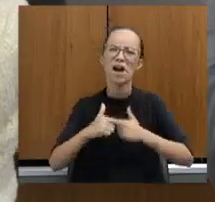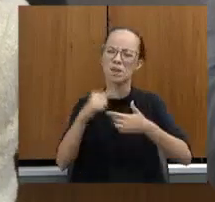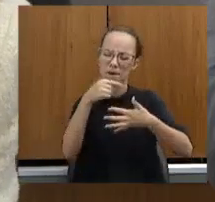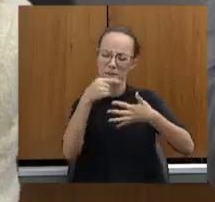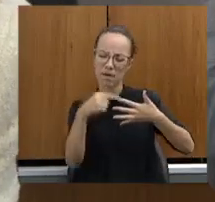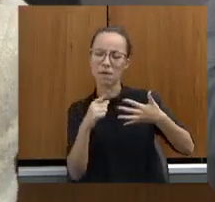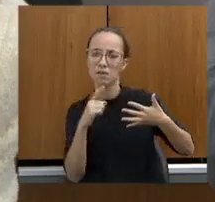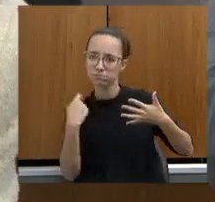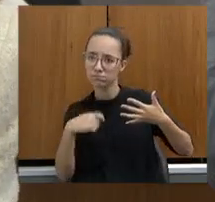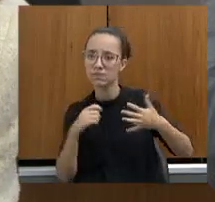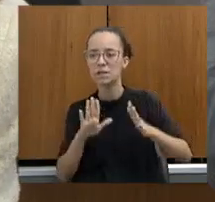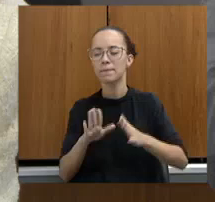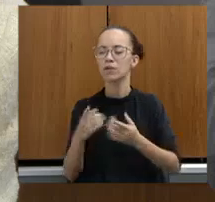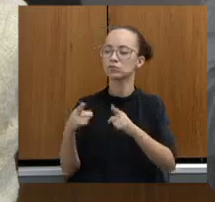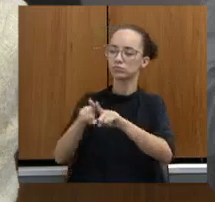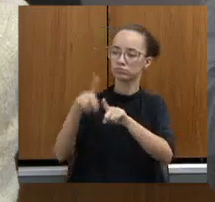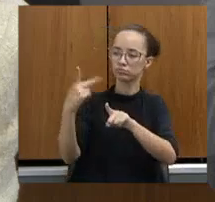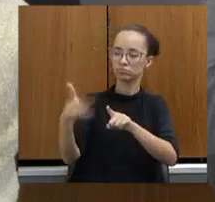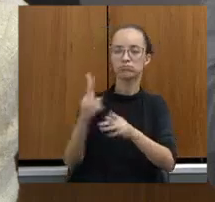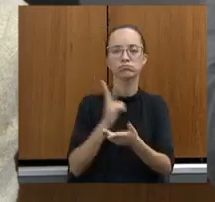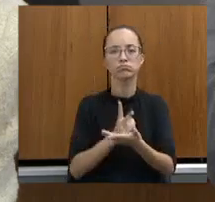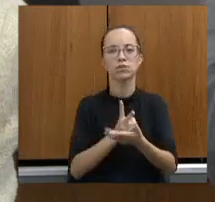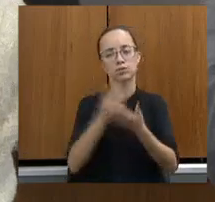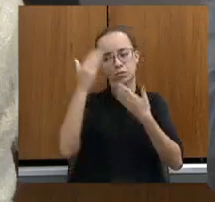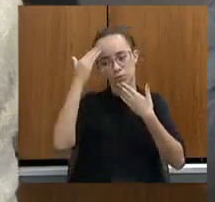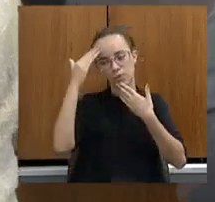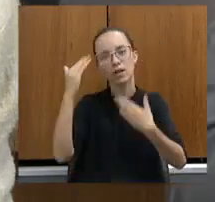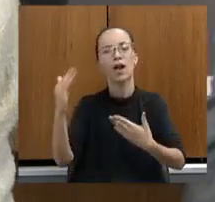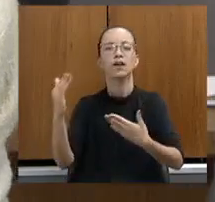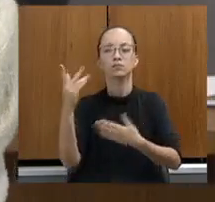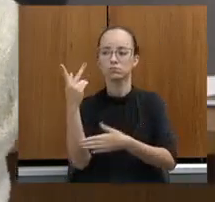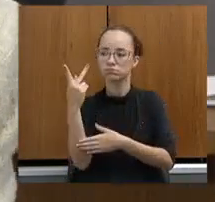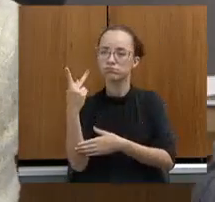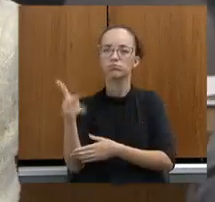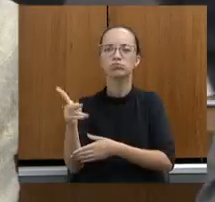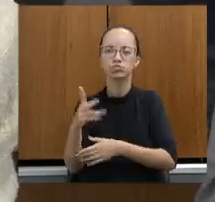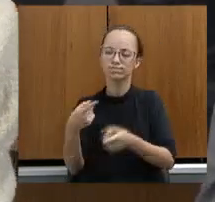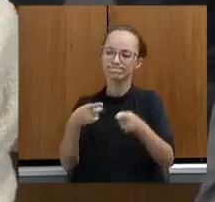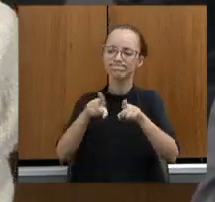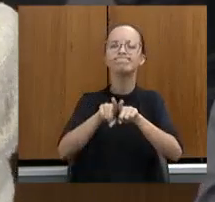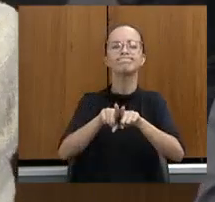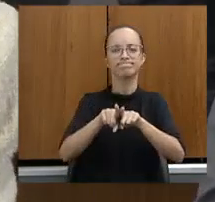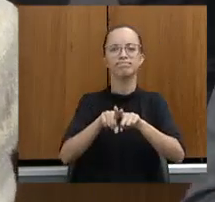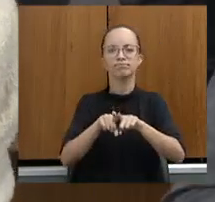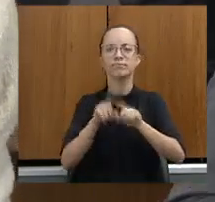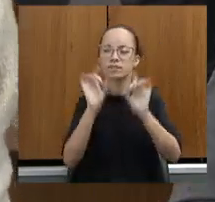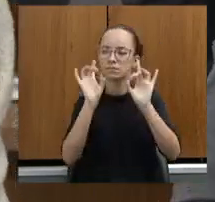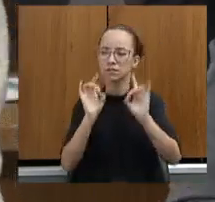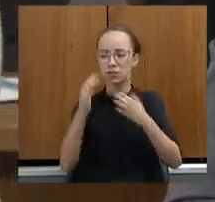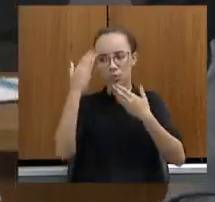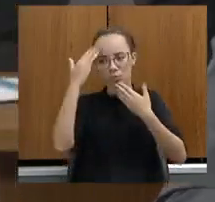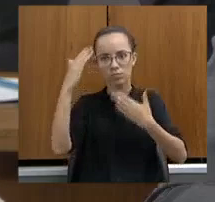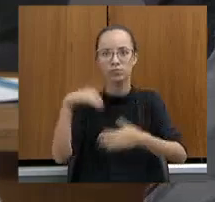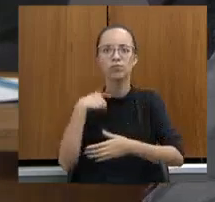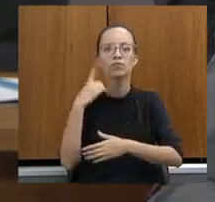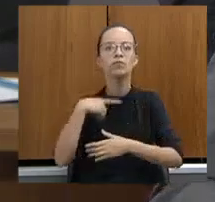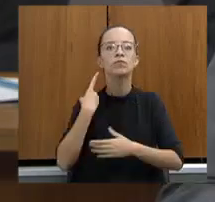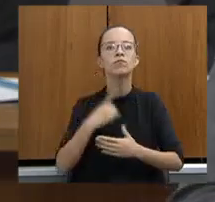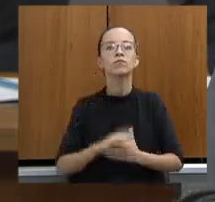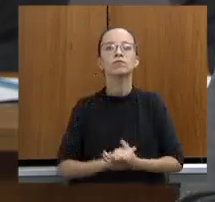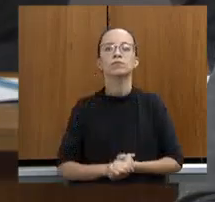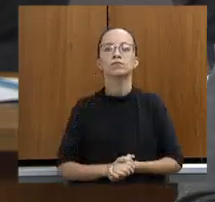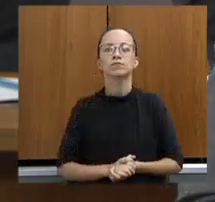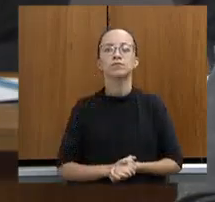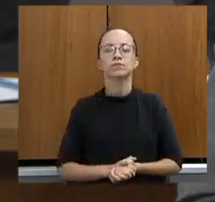contamos com seu apoio sempre muito obrigada você ter sido um parceiro essencial nosso Obrigado deputado